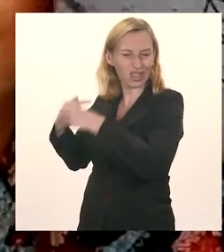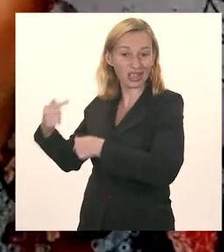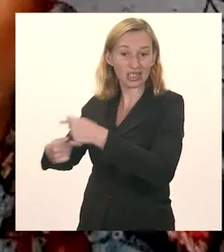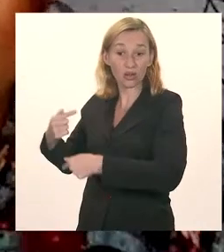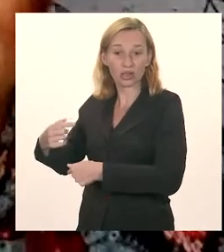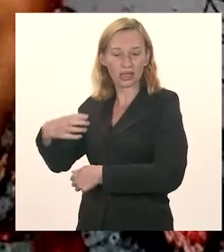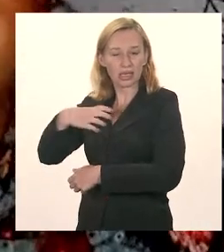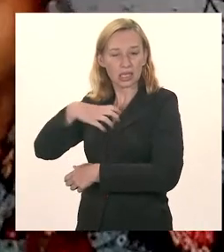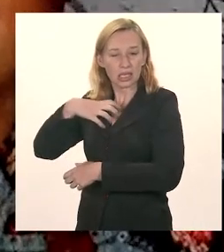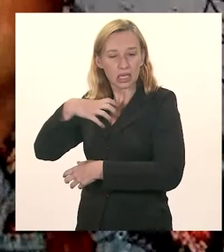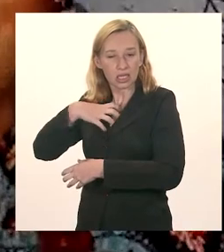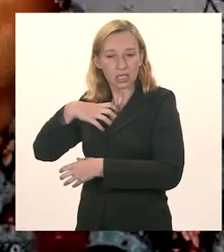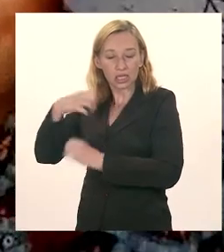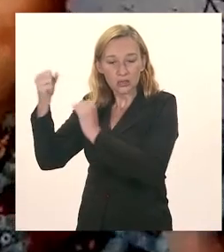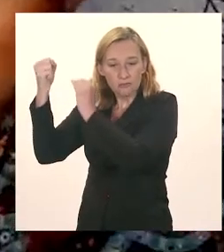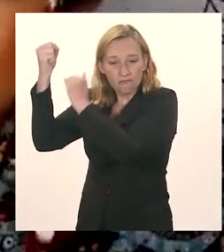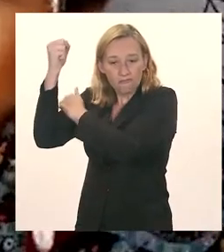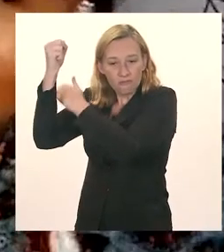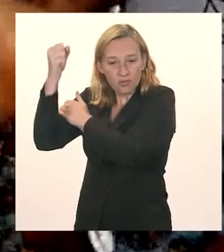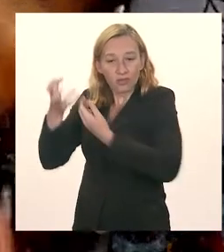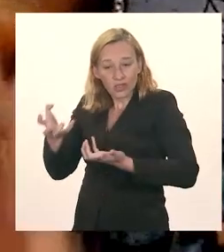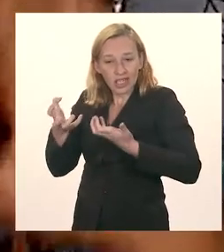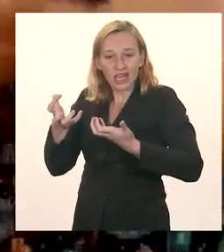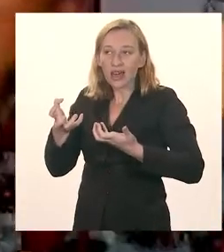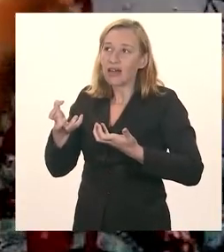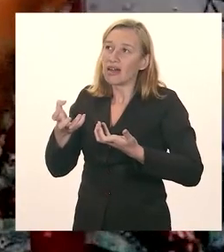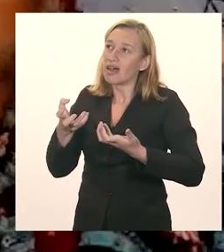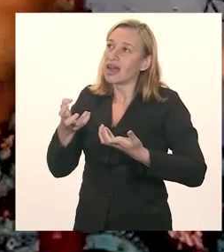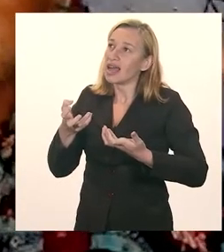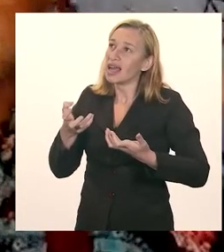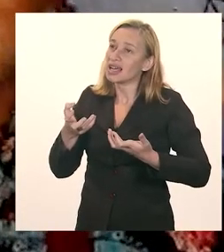sente esse poder, esse empoderamento, você quer